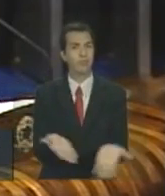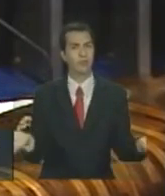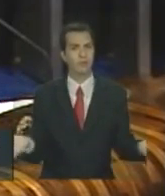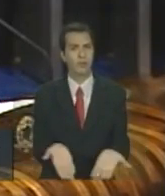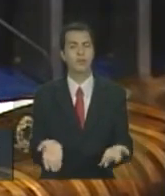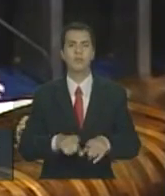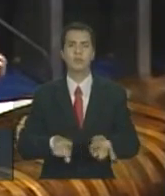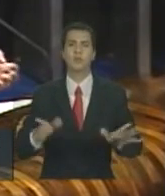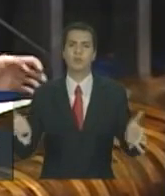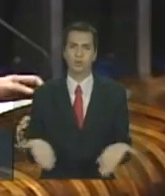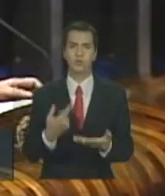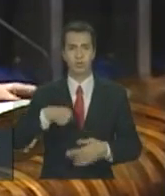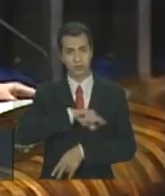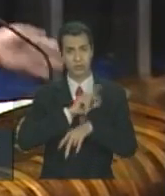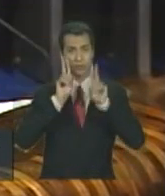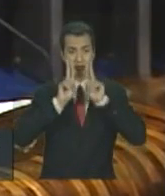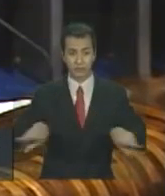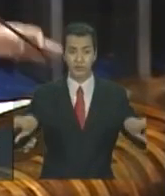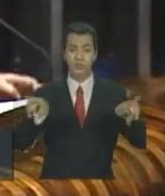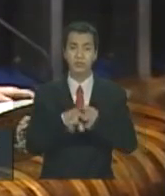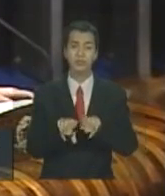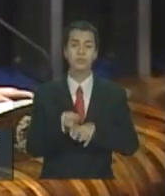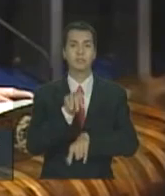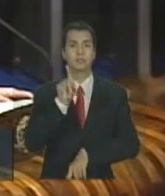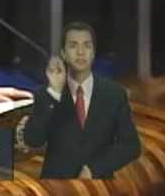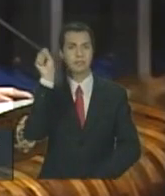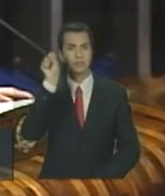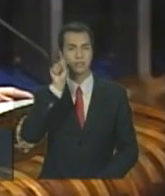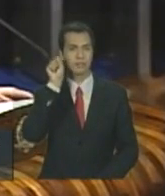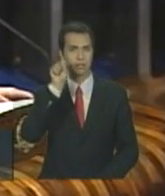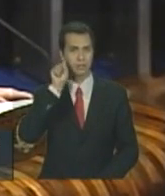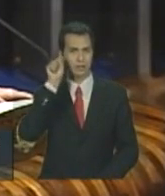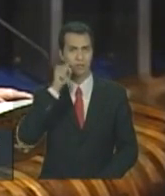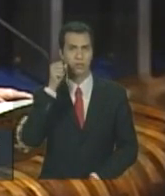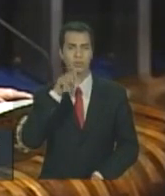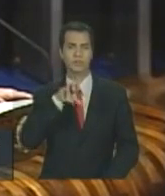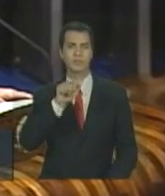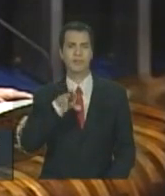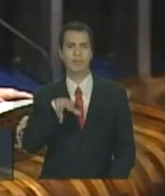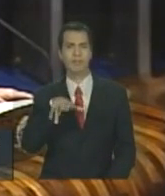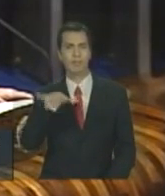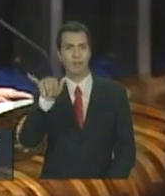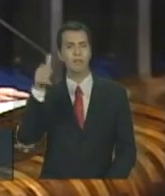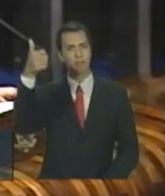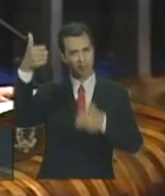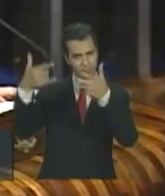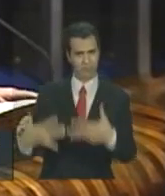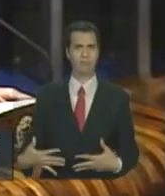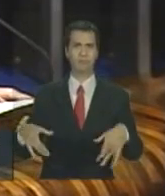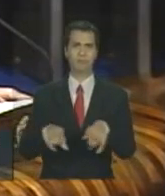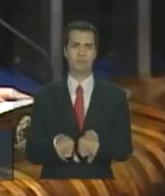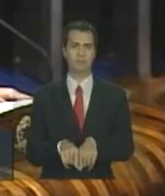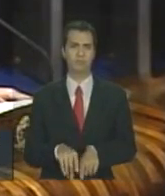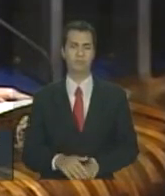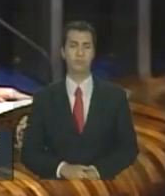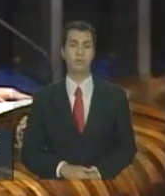eu diria até de forma literária, relatado pelo senador Sarney, esta luta. Mas,